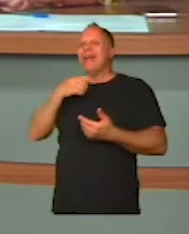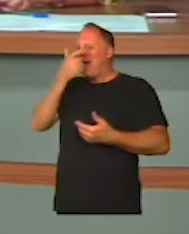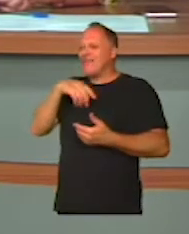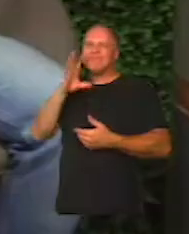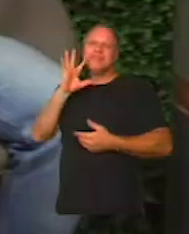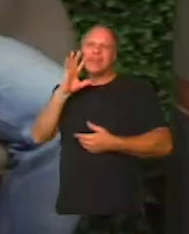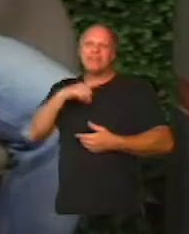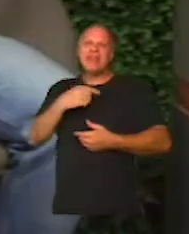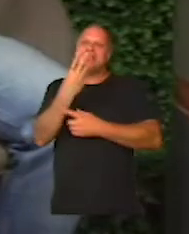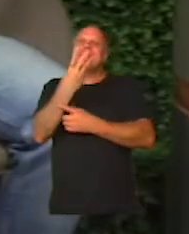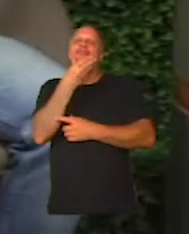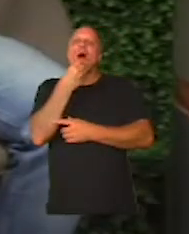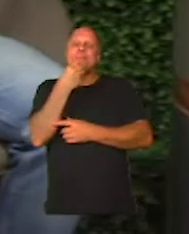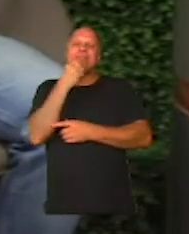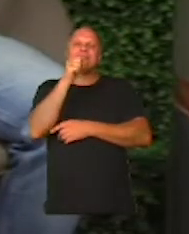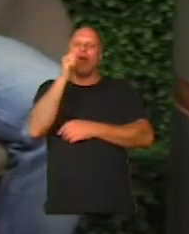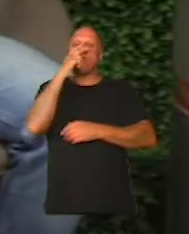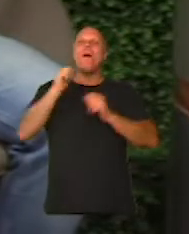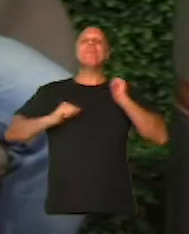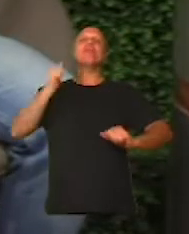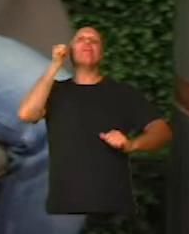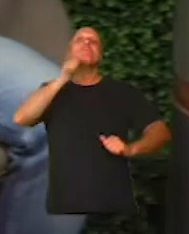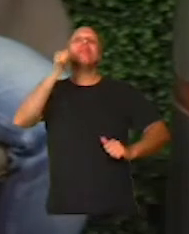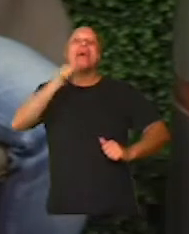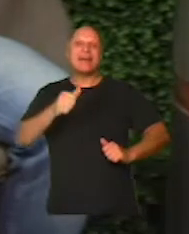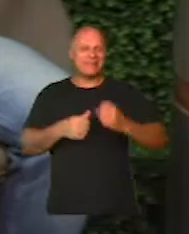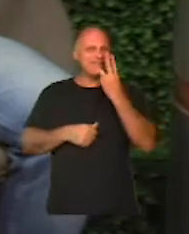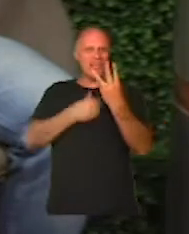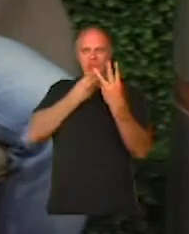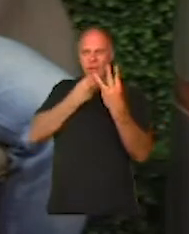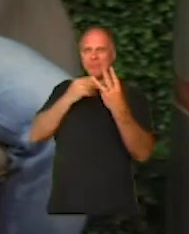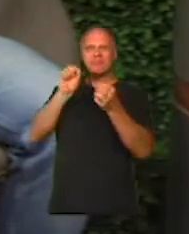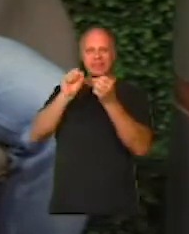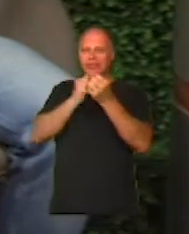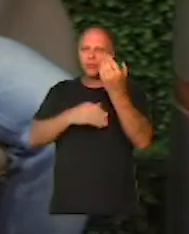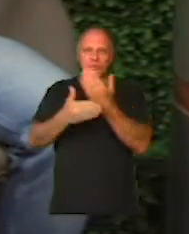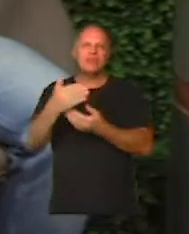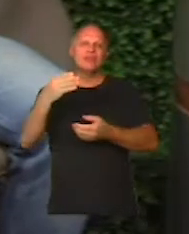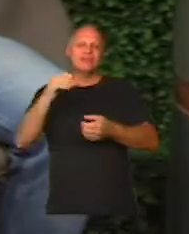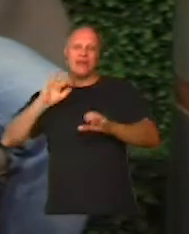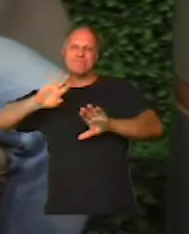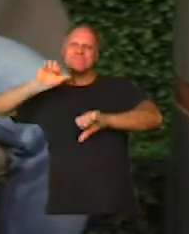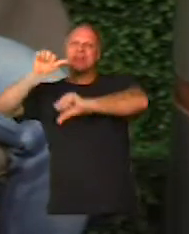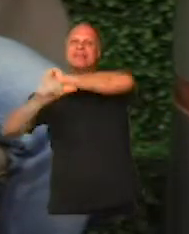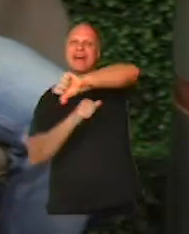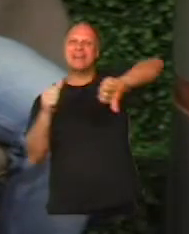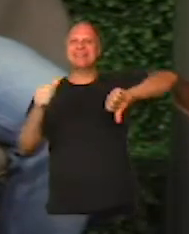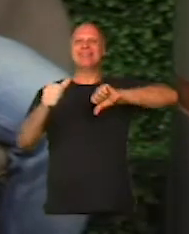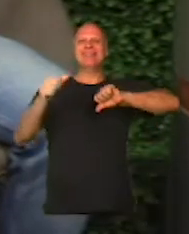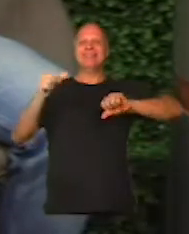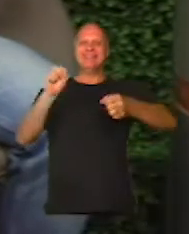três homens fazendo mulheres, sim, fazer a parte pejorativa do transformismo e se